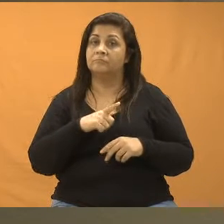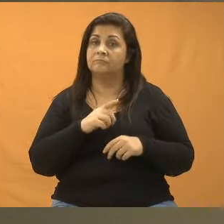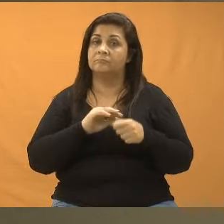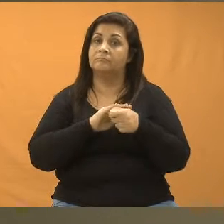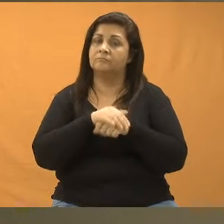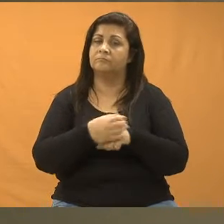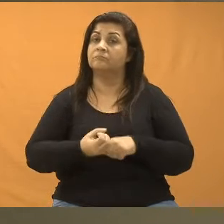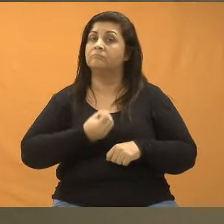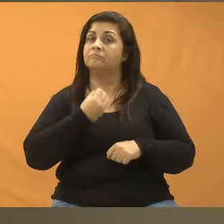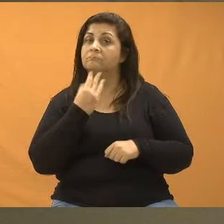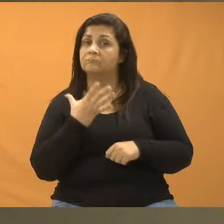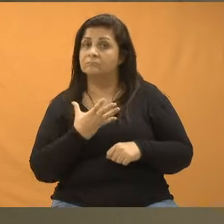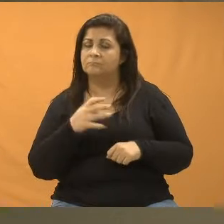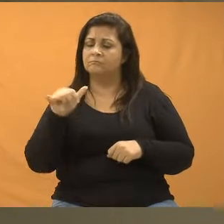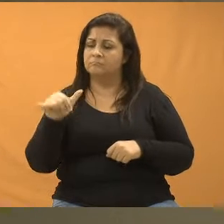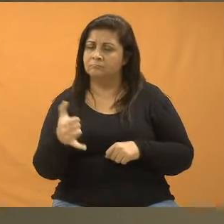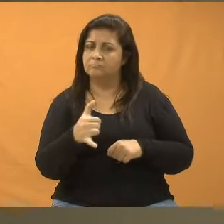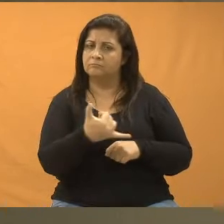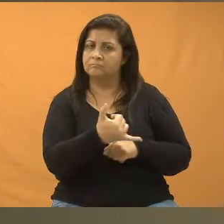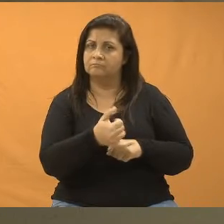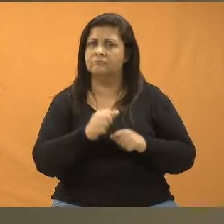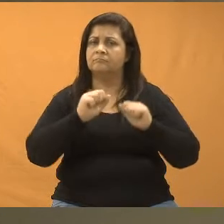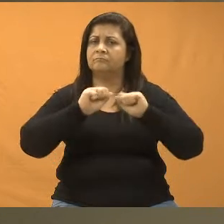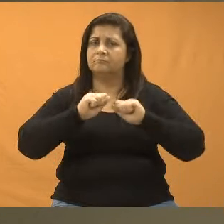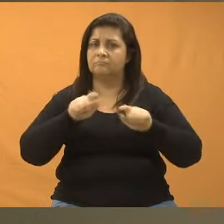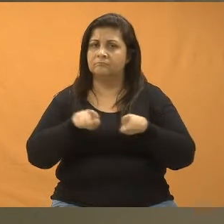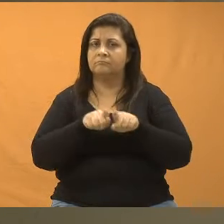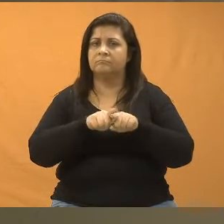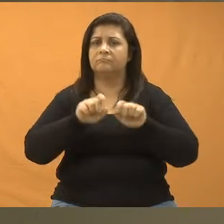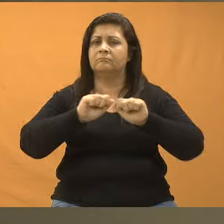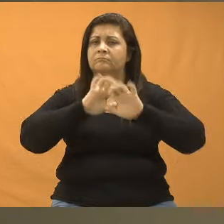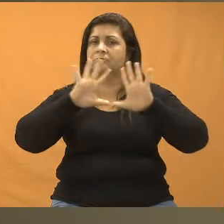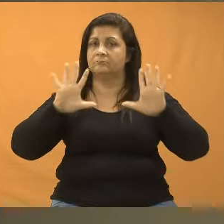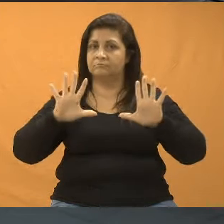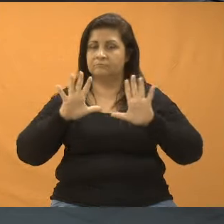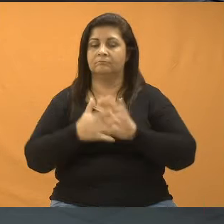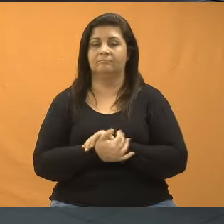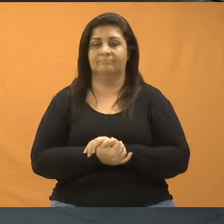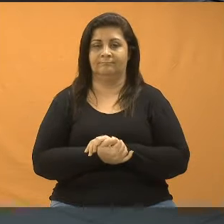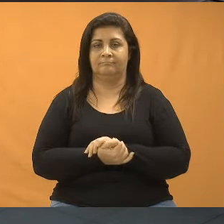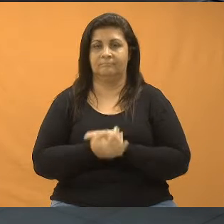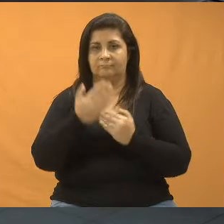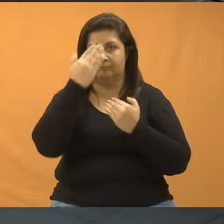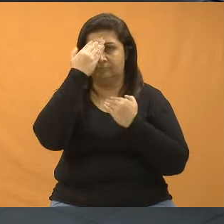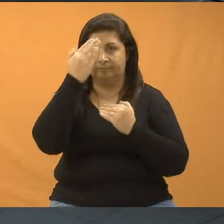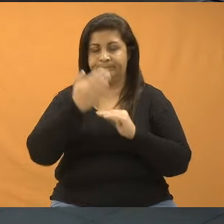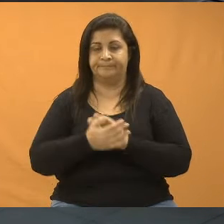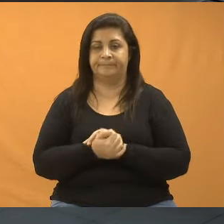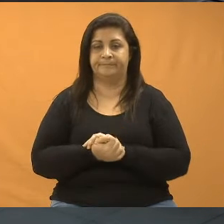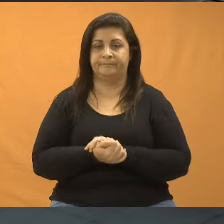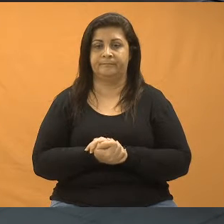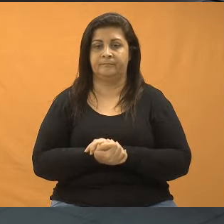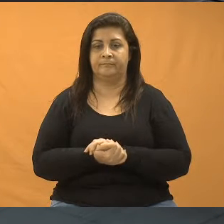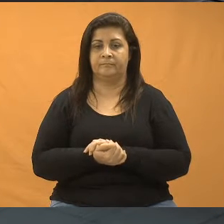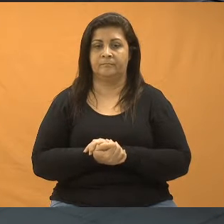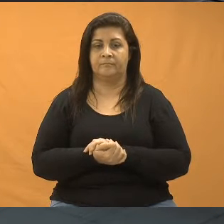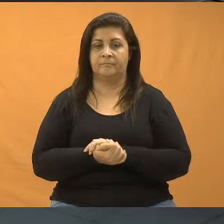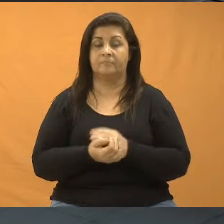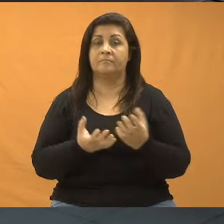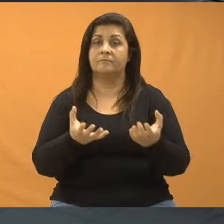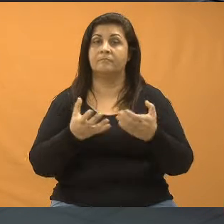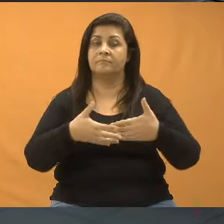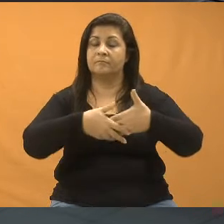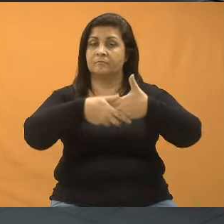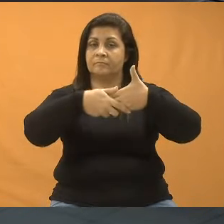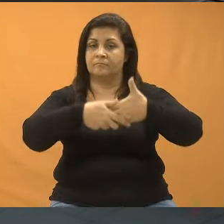e proveitosa e esclarecedora. Obrigada. Flávio. Quero